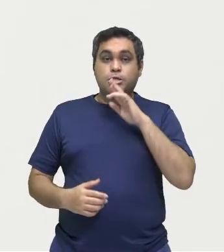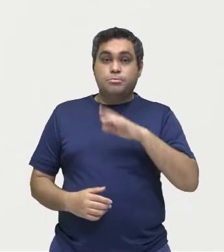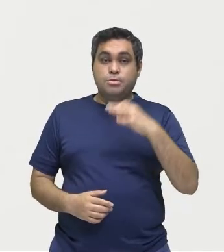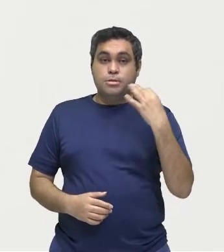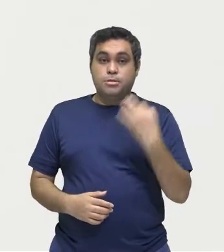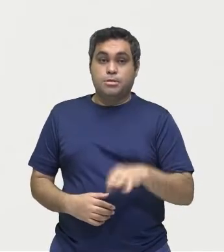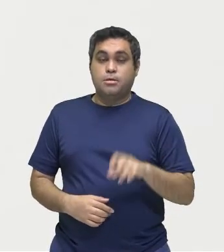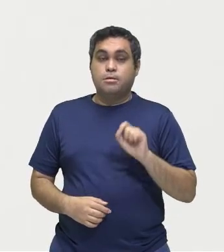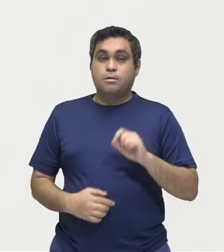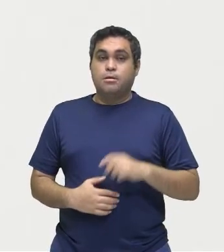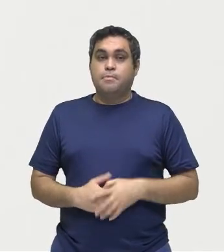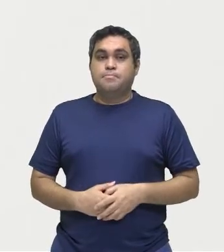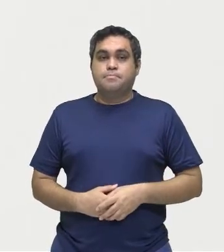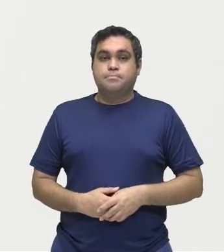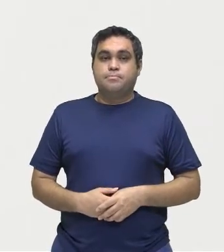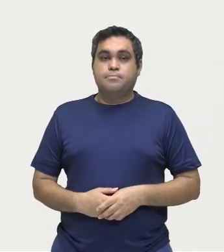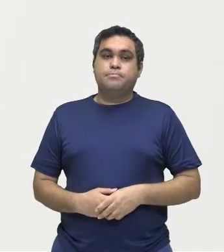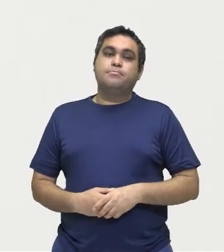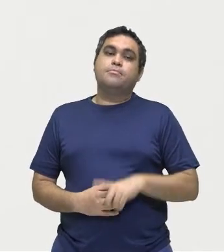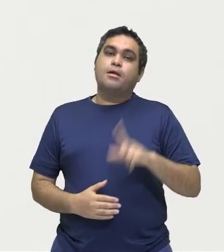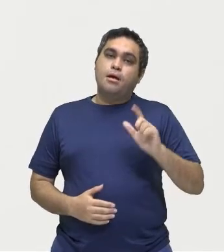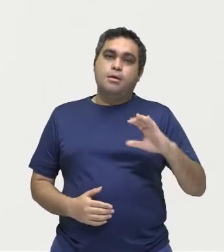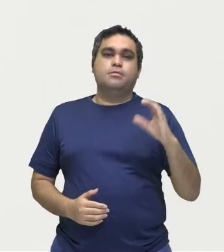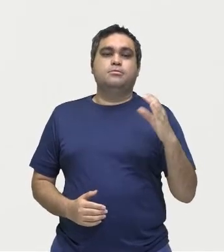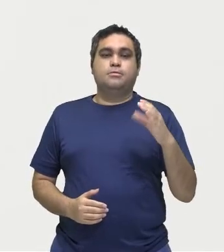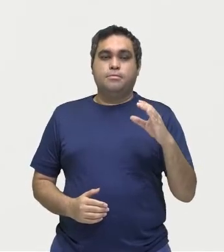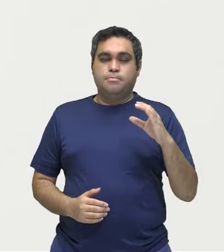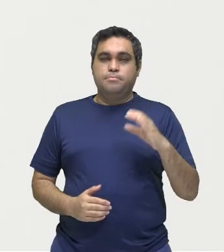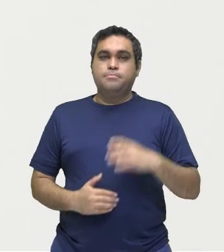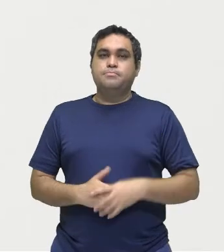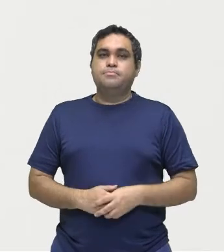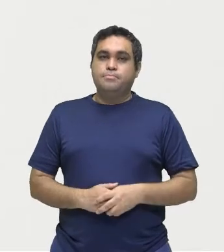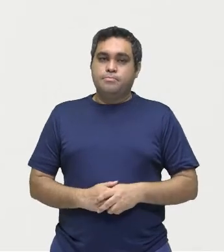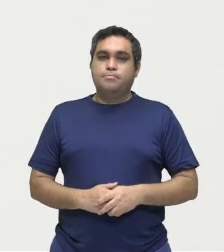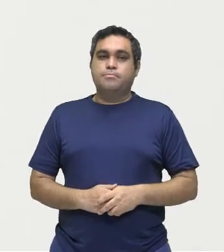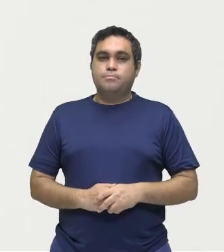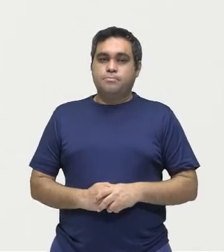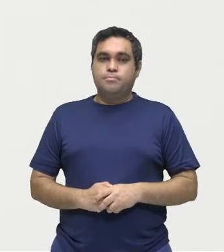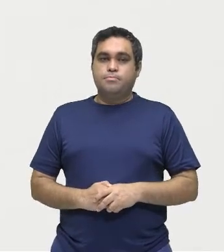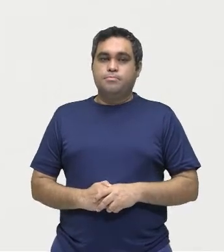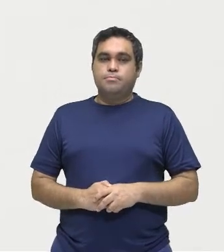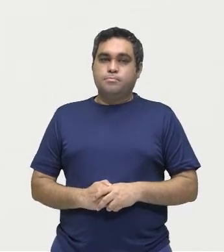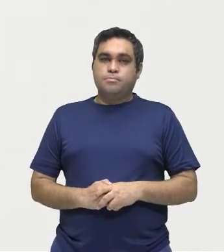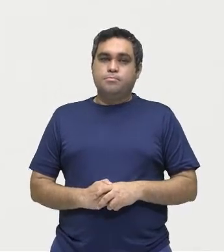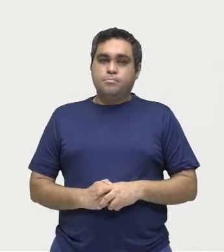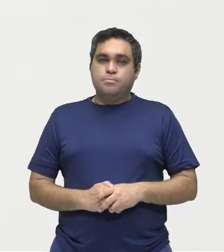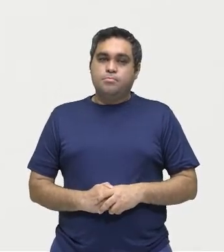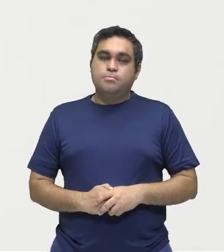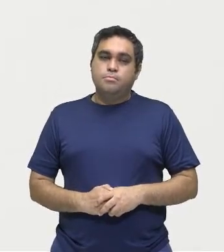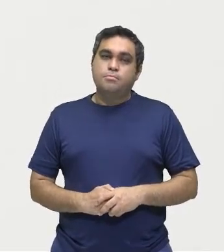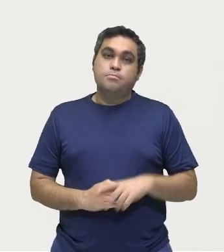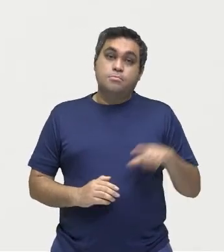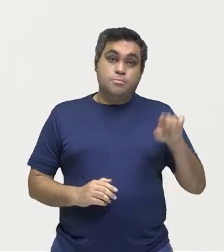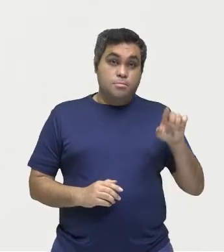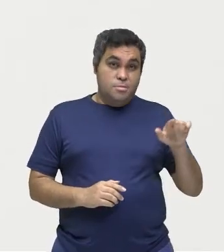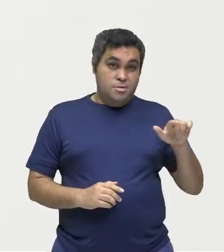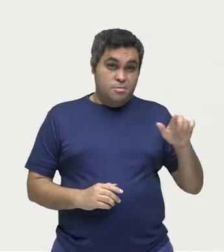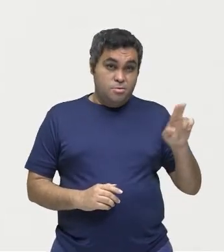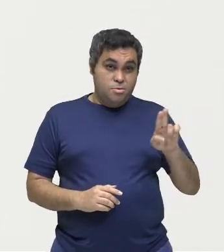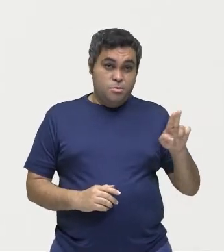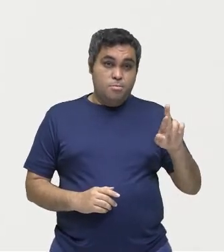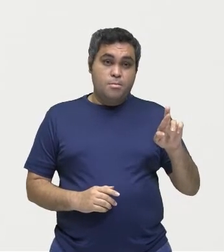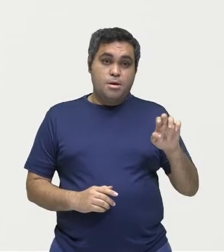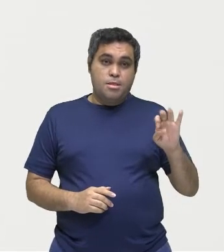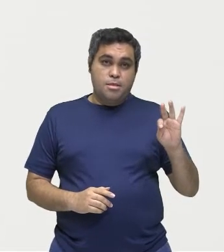né, é a letra C. Ele é retângulo, o primeiro, e o segundo triângulo é